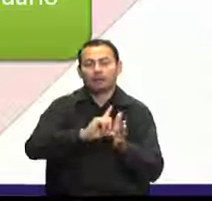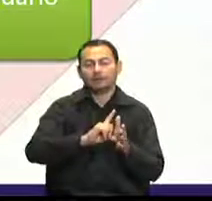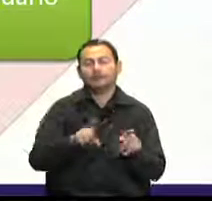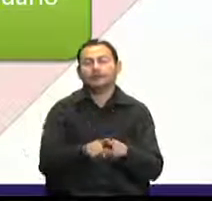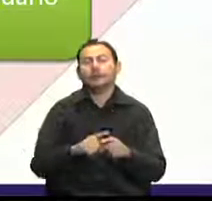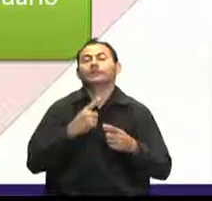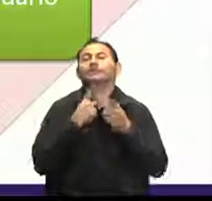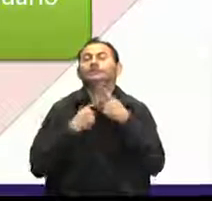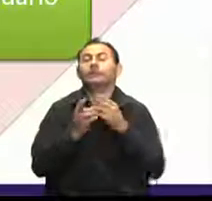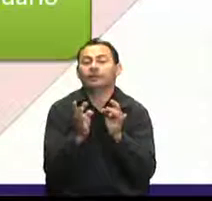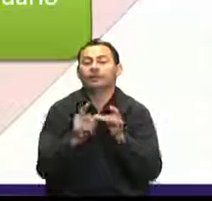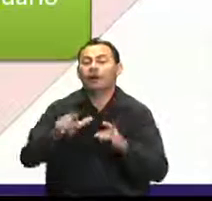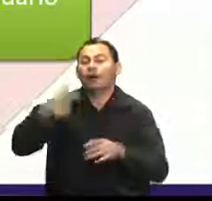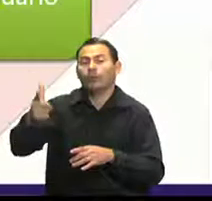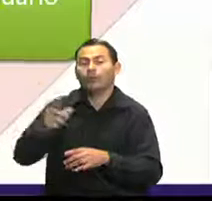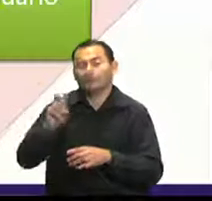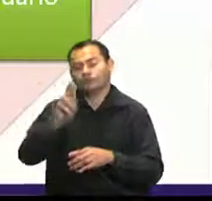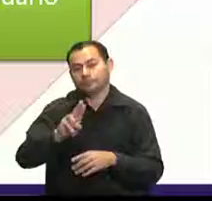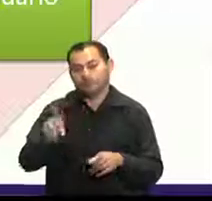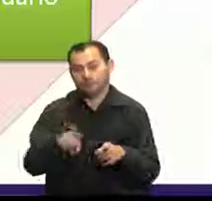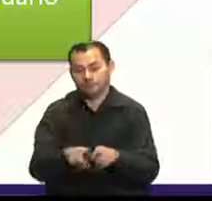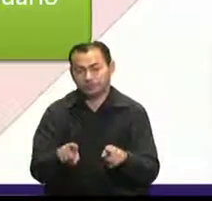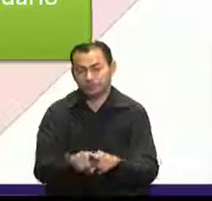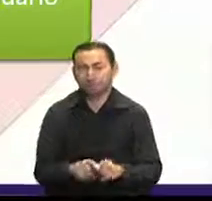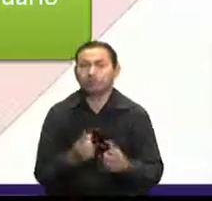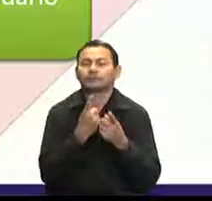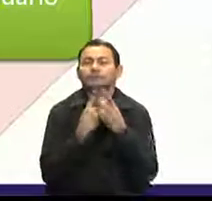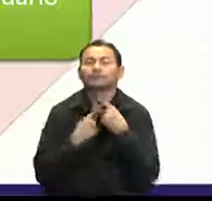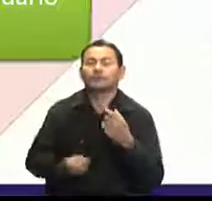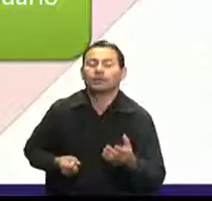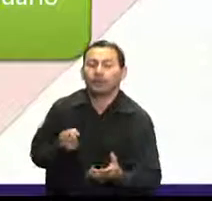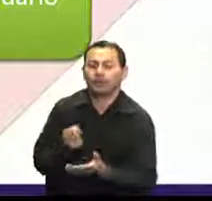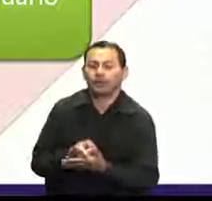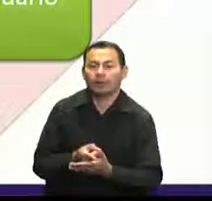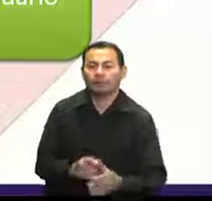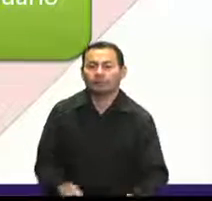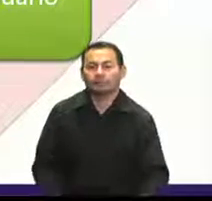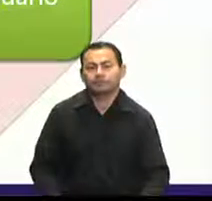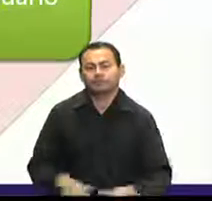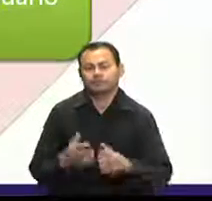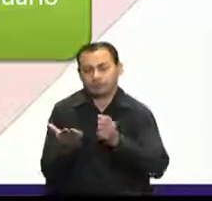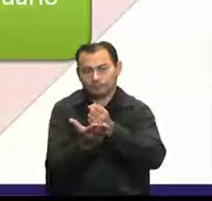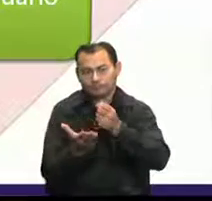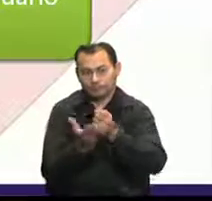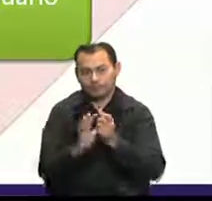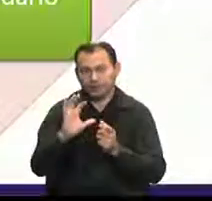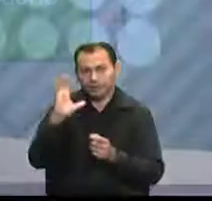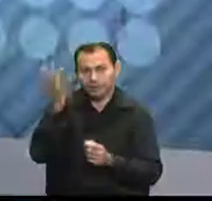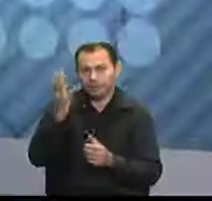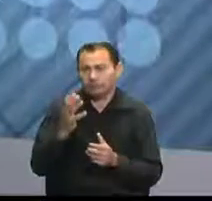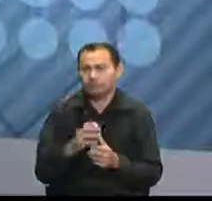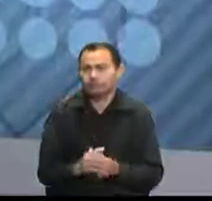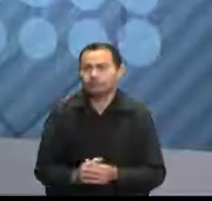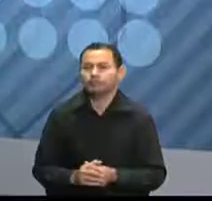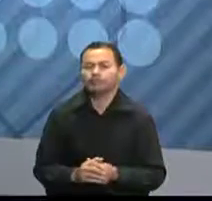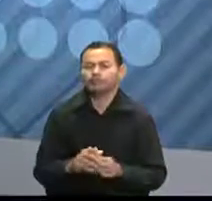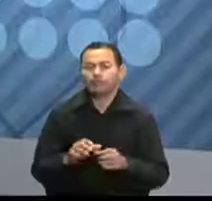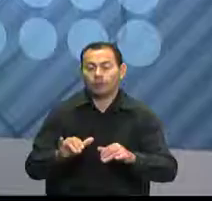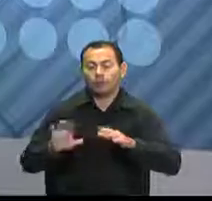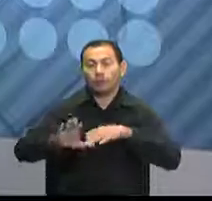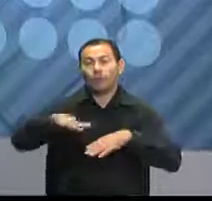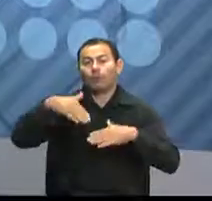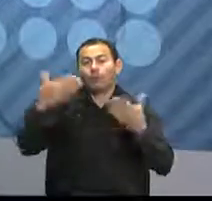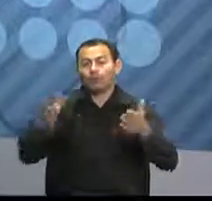desejam vender a outros aplicadores que desejam comprar então basicamente funciona o seguinte quando uma